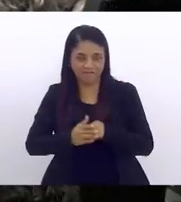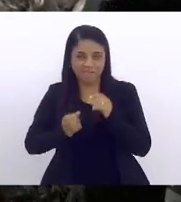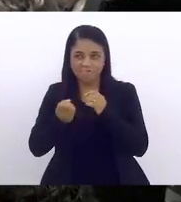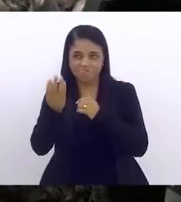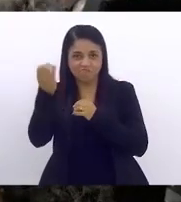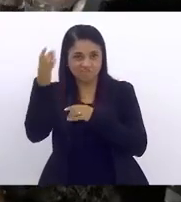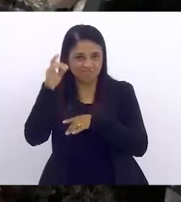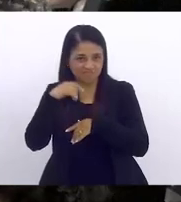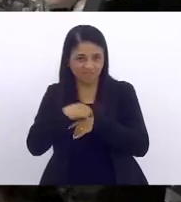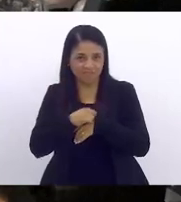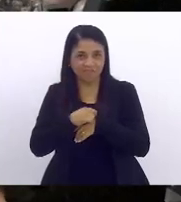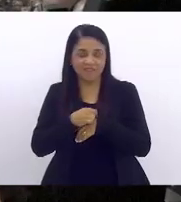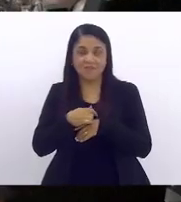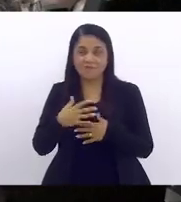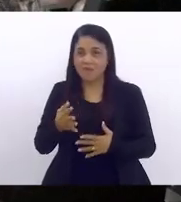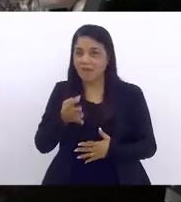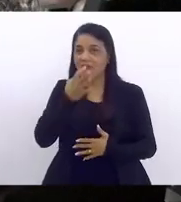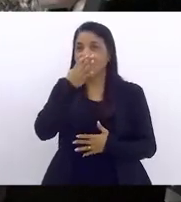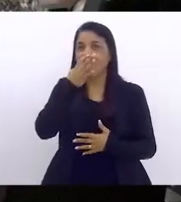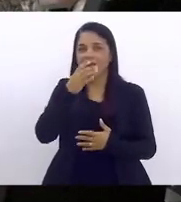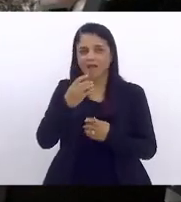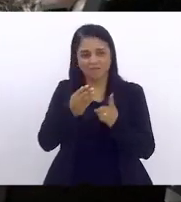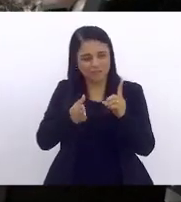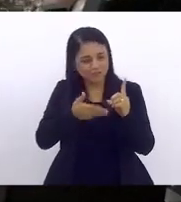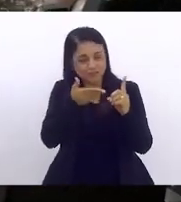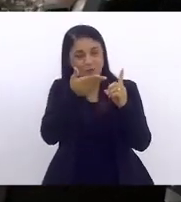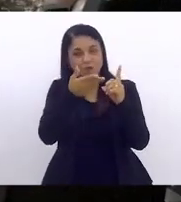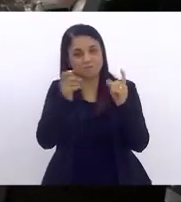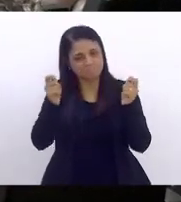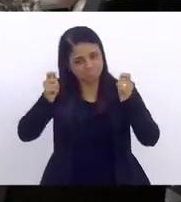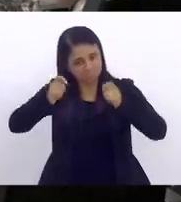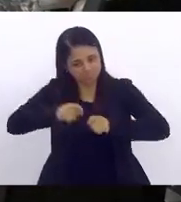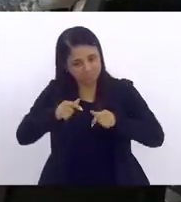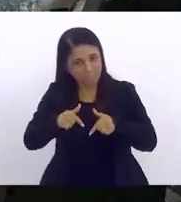com isso, com esse tanto de doulas potentes, né? E